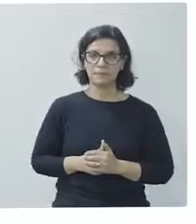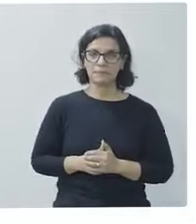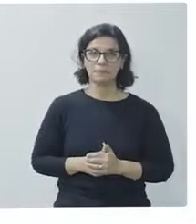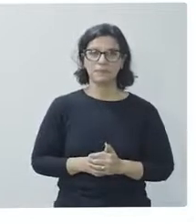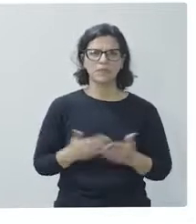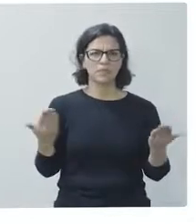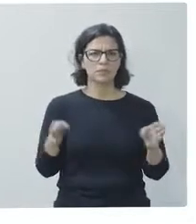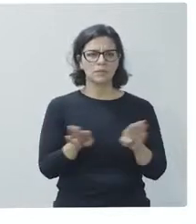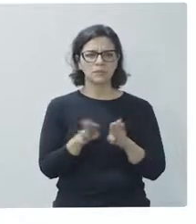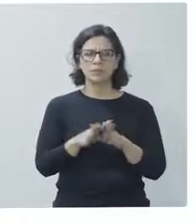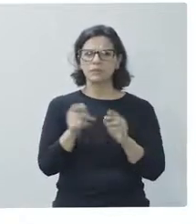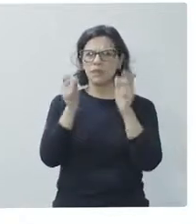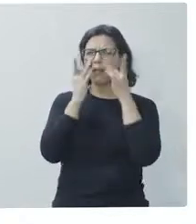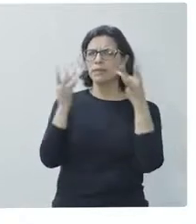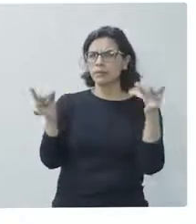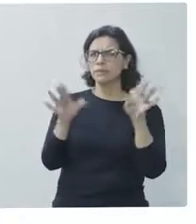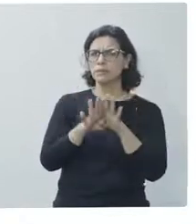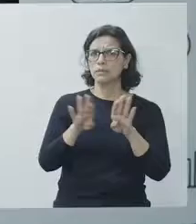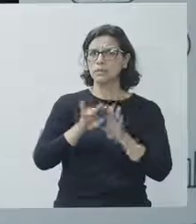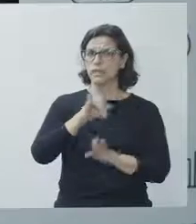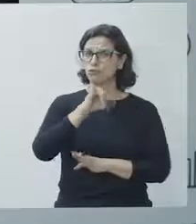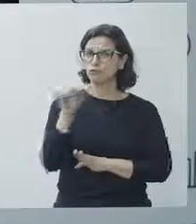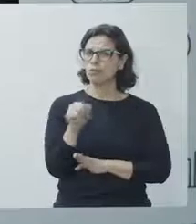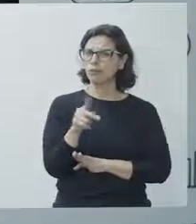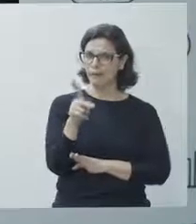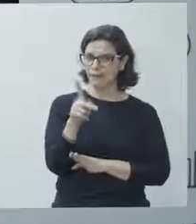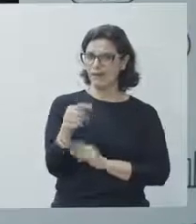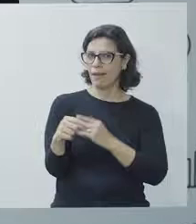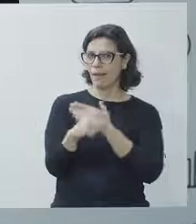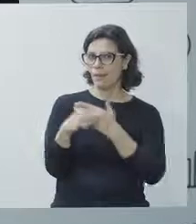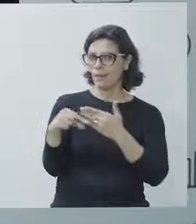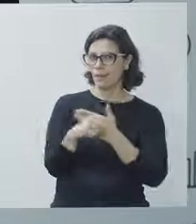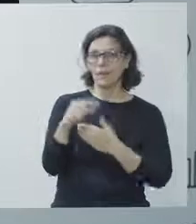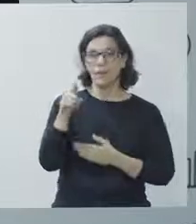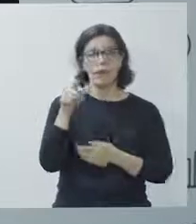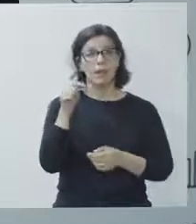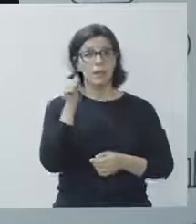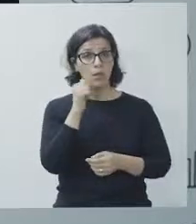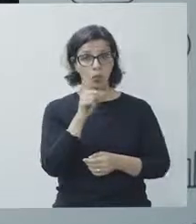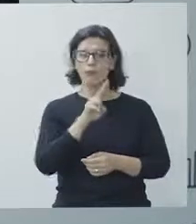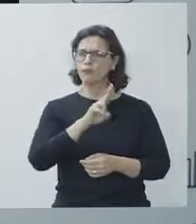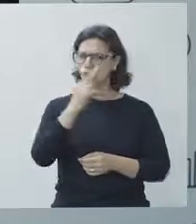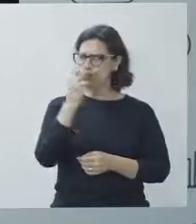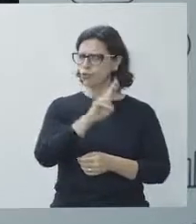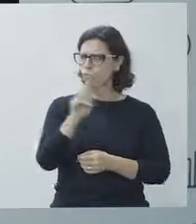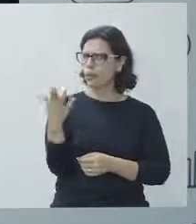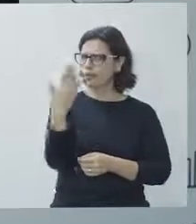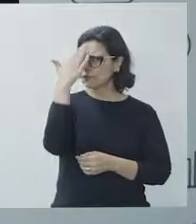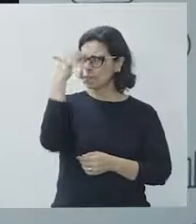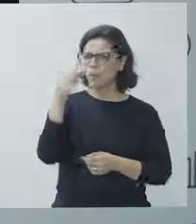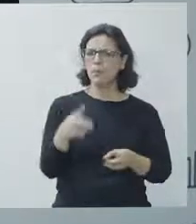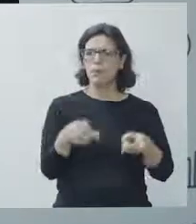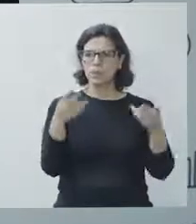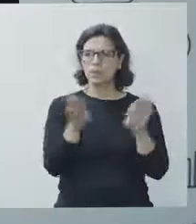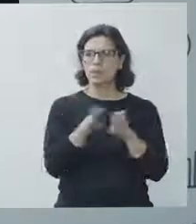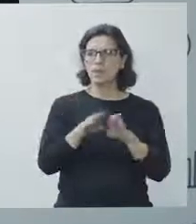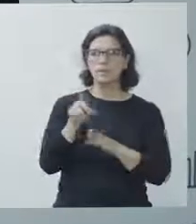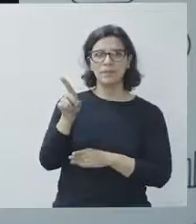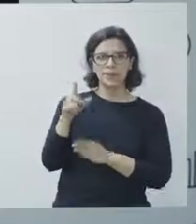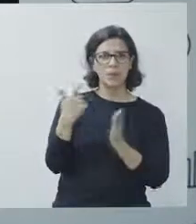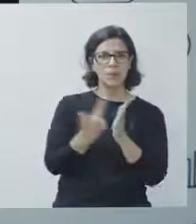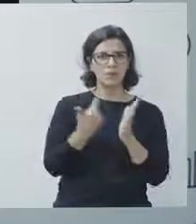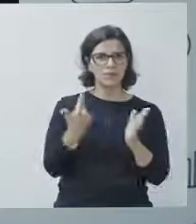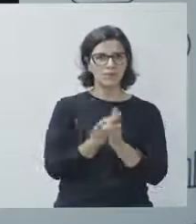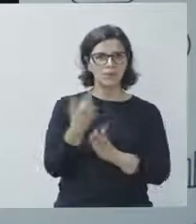1965. Agora eu chamo a atenção de vocês para essa autora. Ela é um nome conhecido. E se vocês perceberam, nós temos